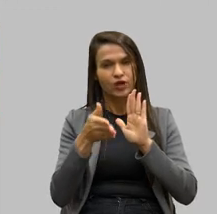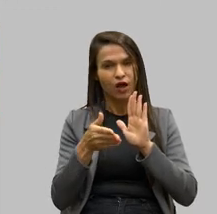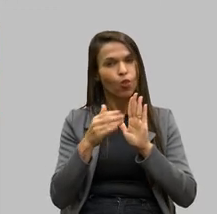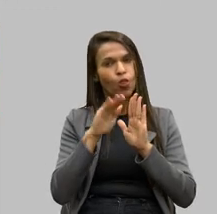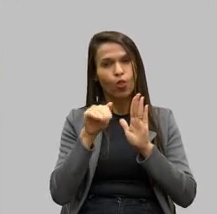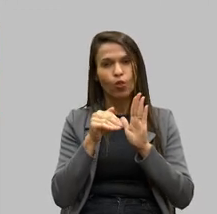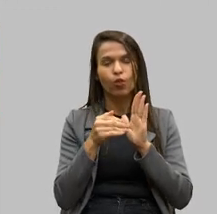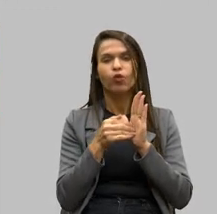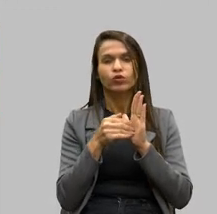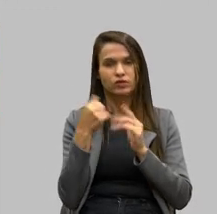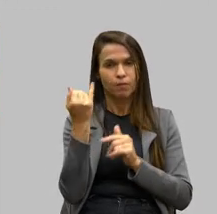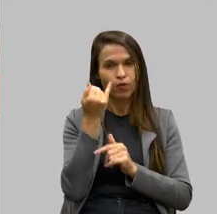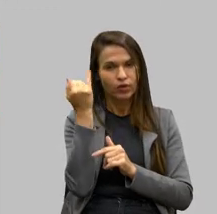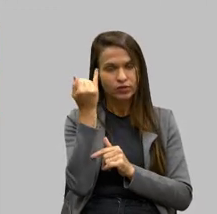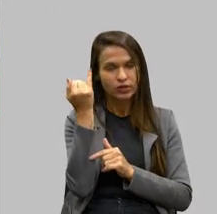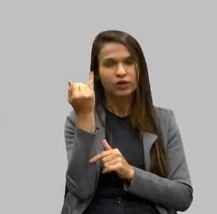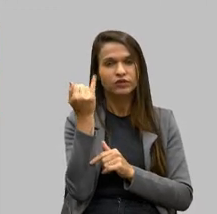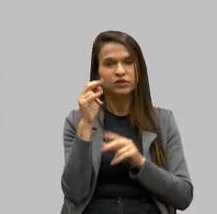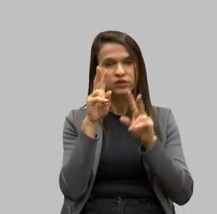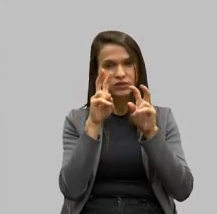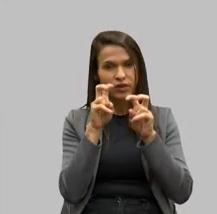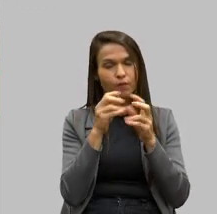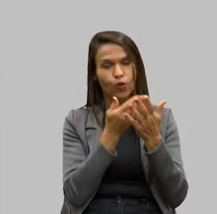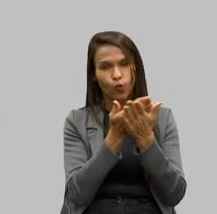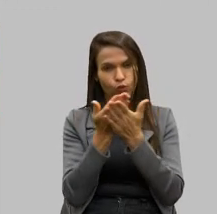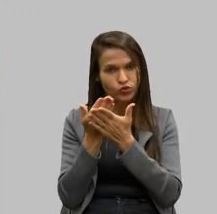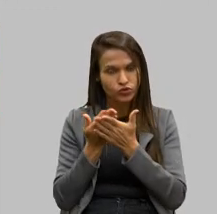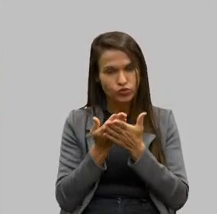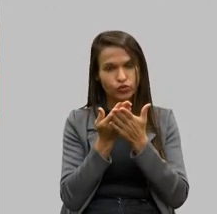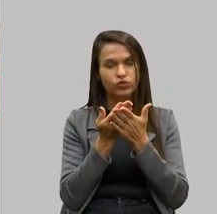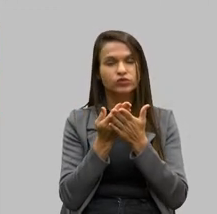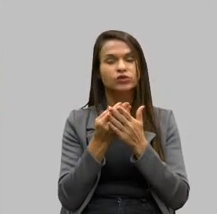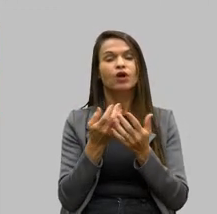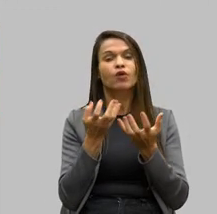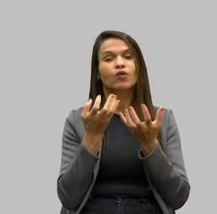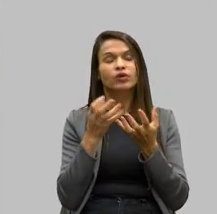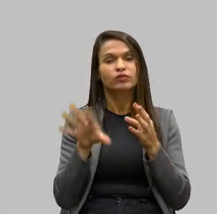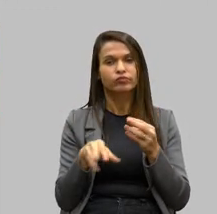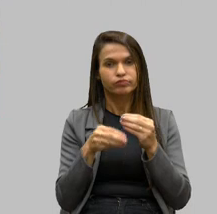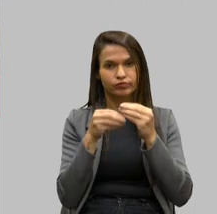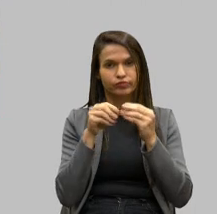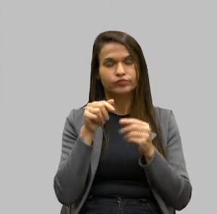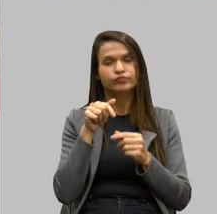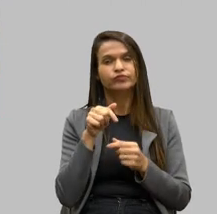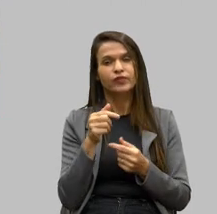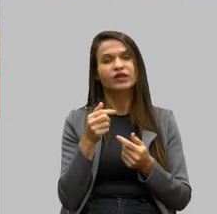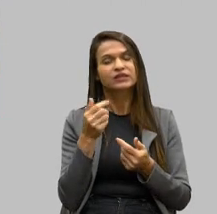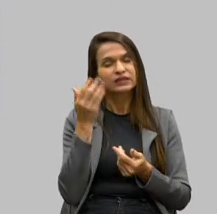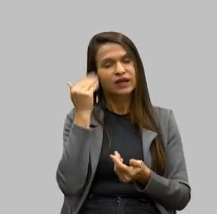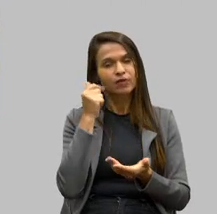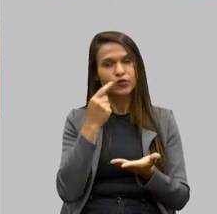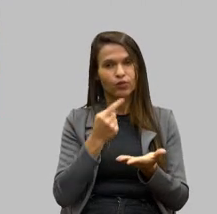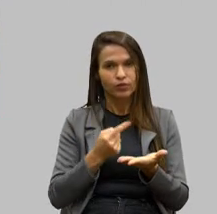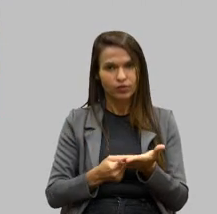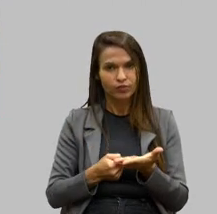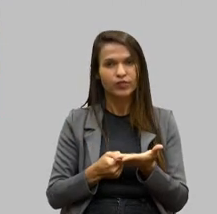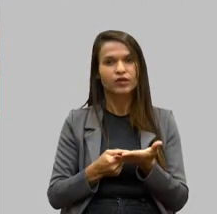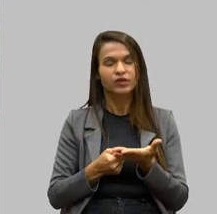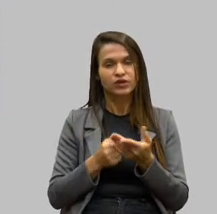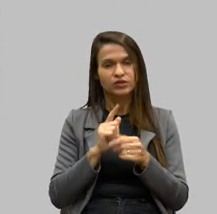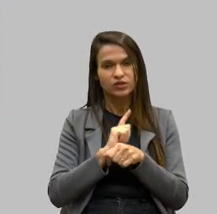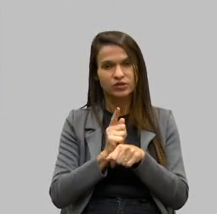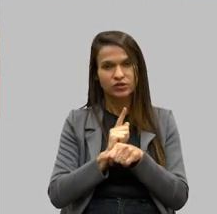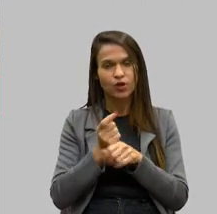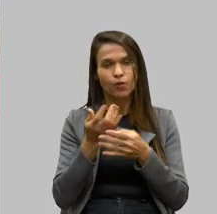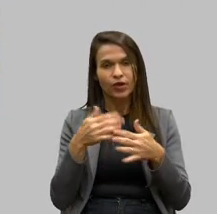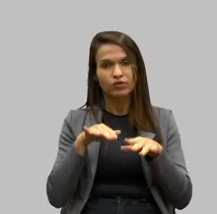pertinentes a essa causa, com estudos. E eu queria só ressaltar que hoje a gente sabe do compromisso da gestão com a